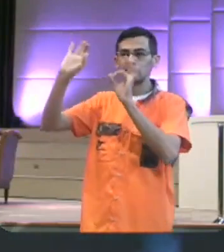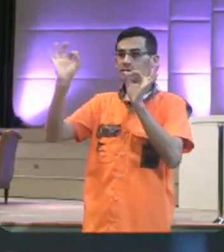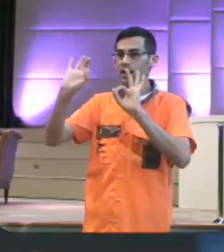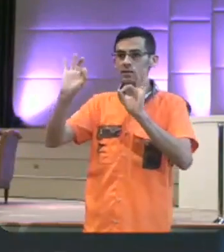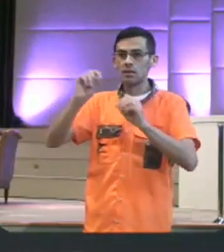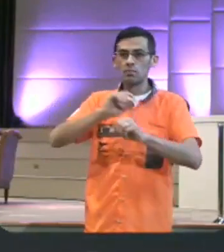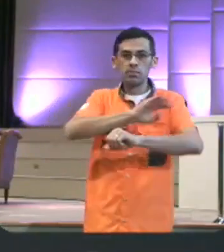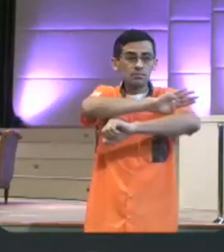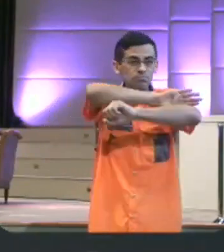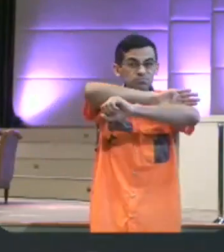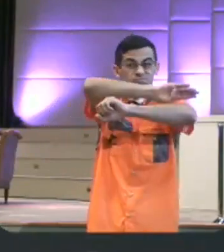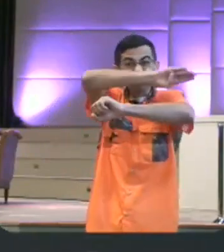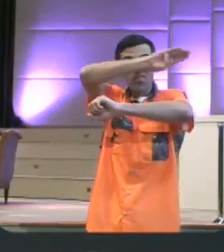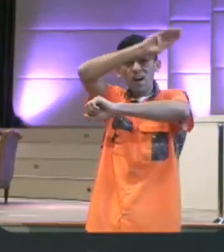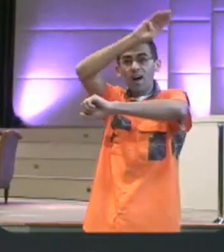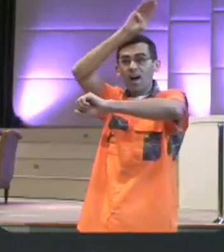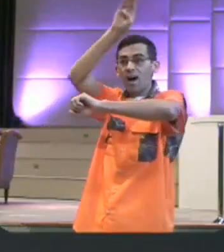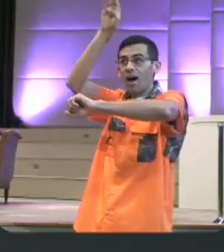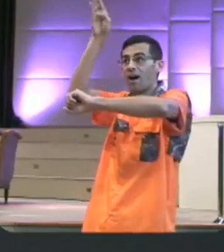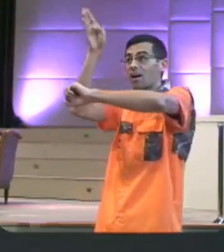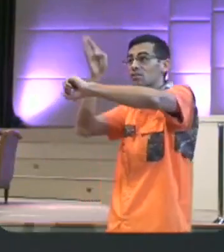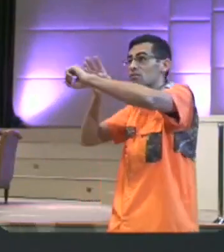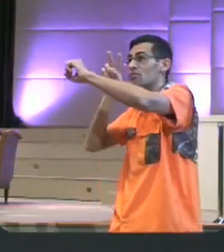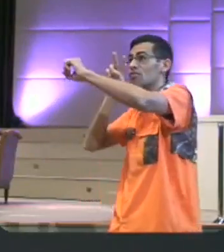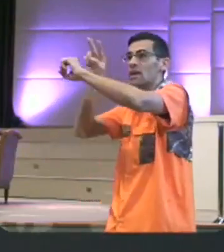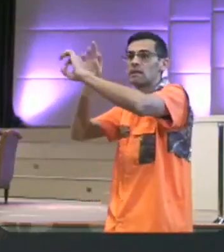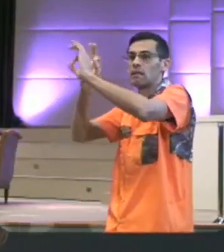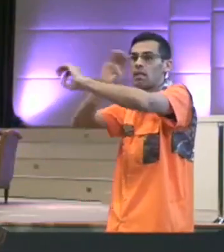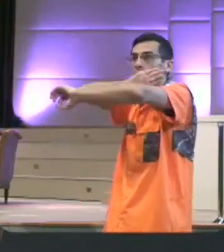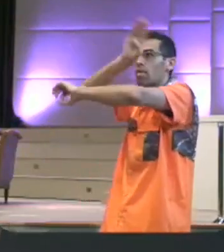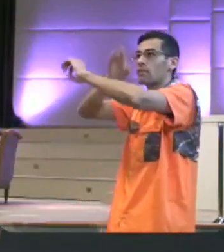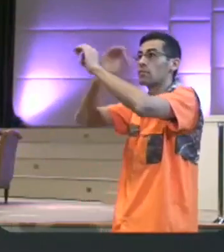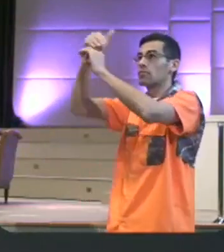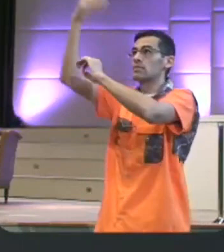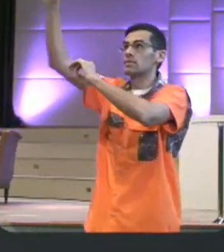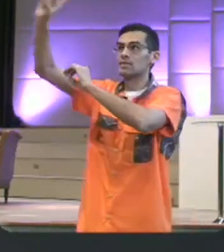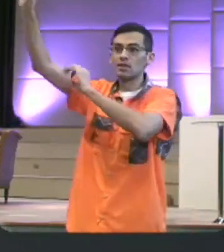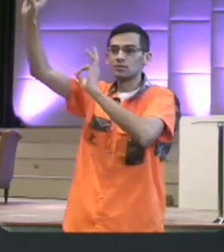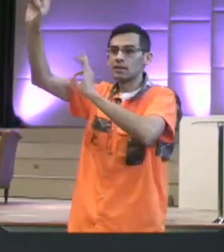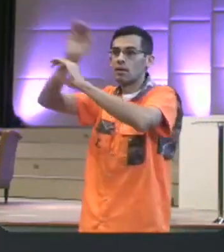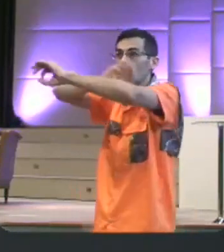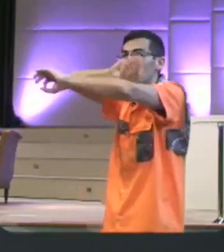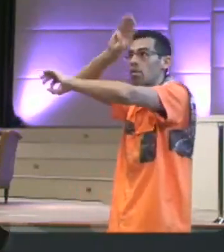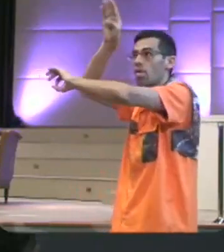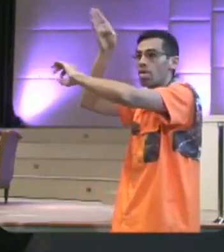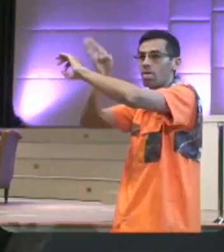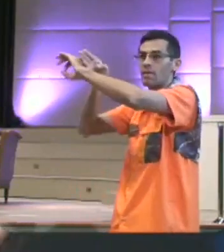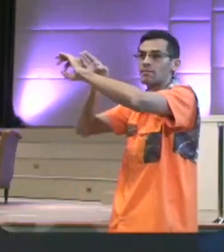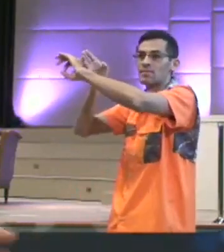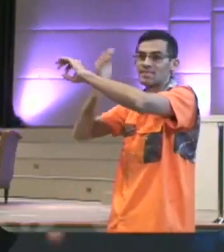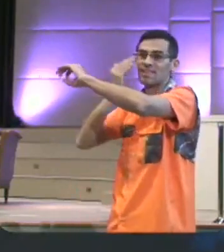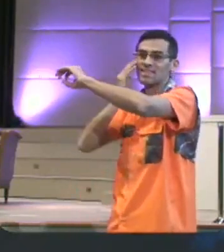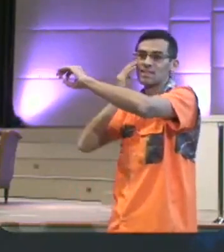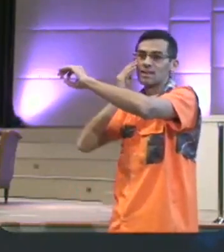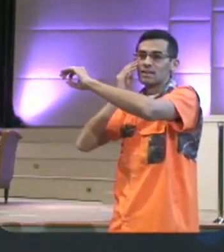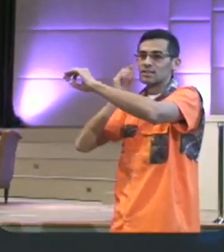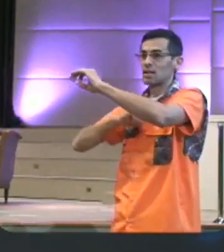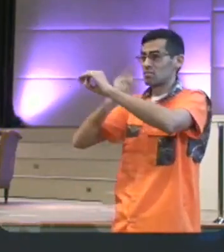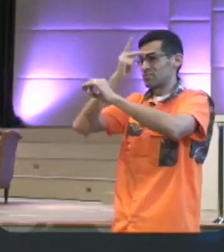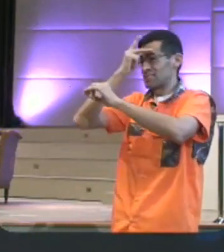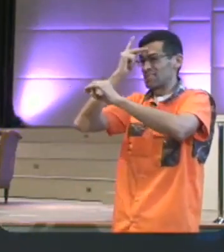uma montanha diante da gente. A gente só enxerga a montanha. Ou, numa linguagem bíblica, tem